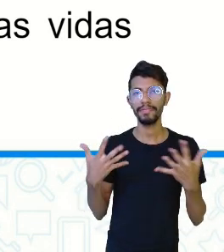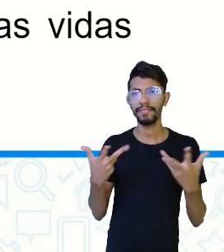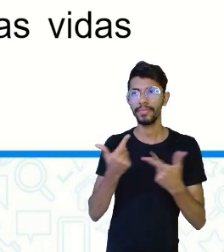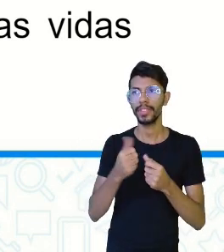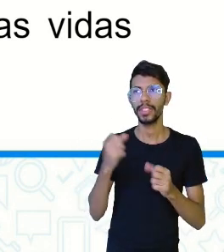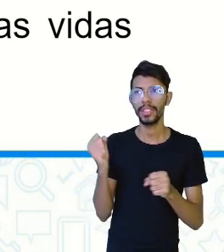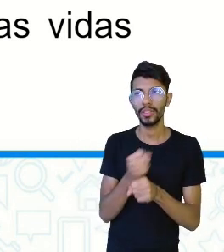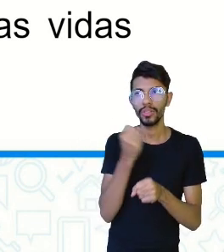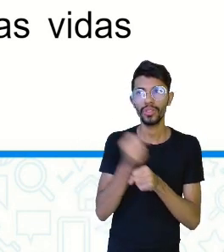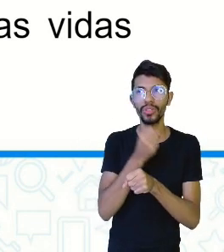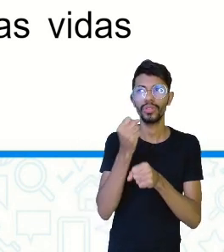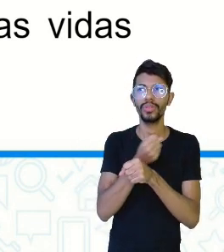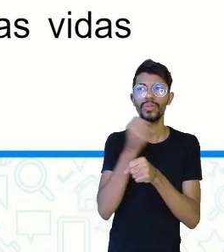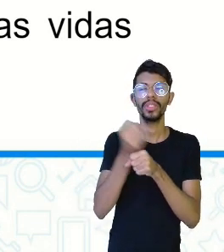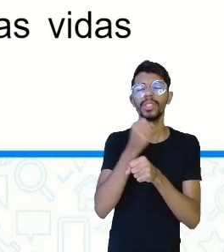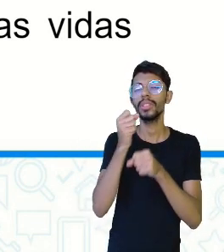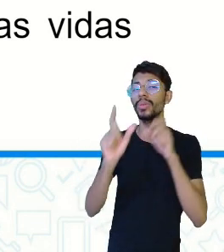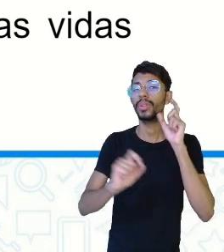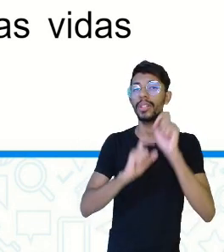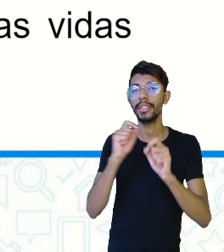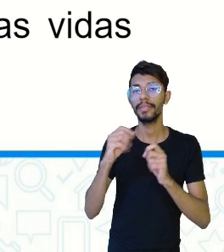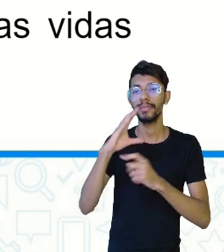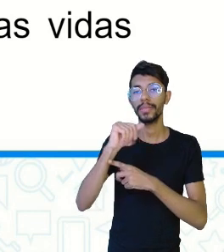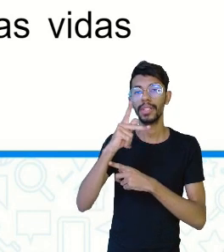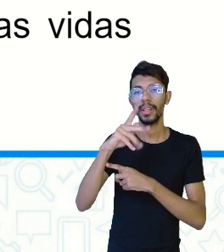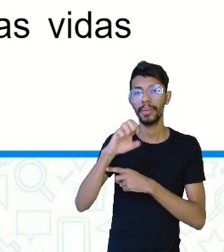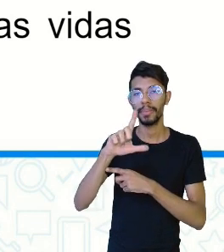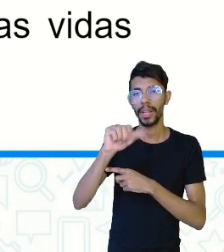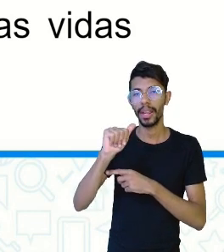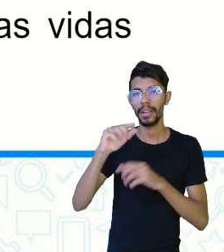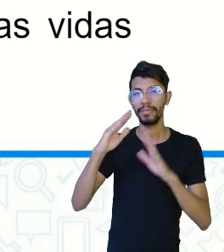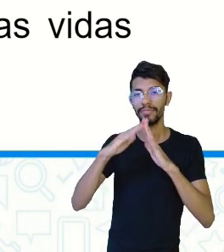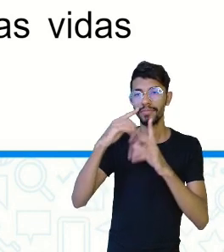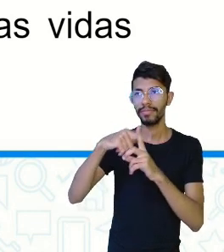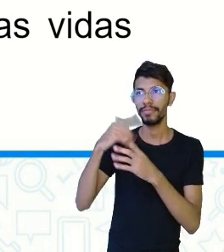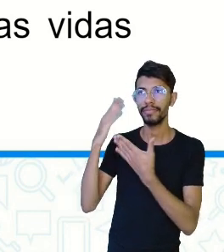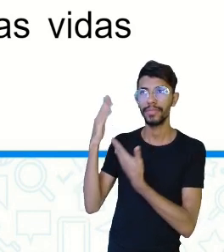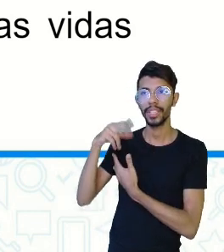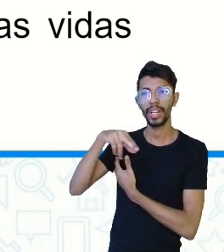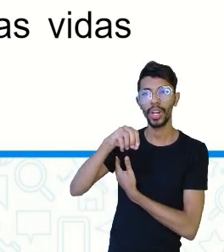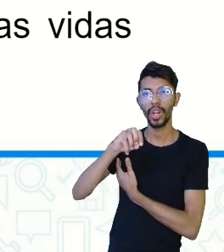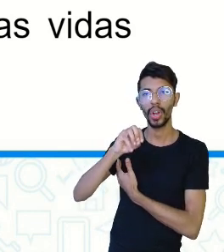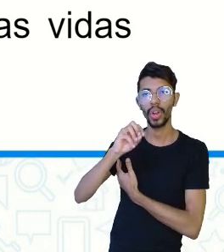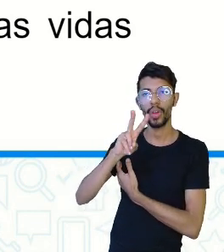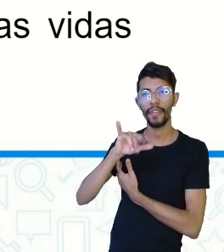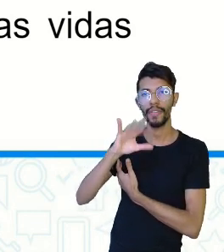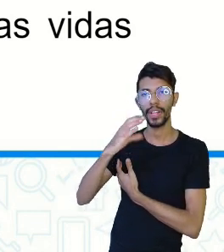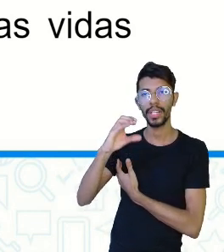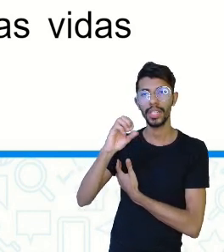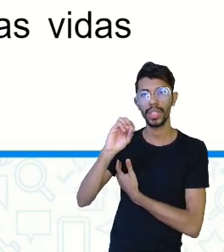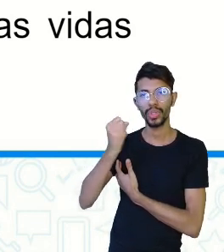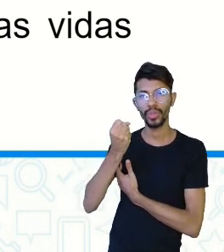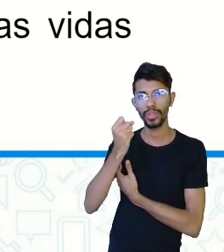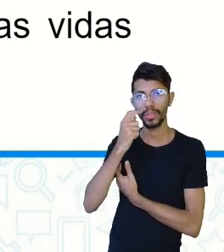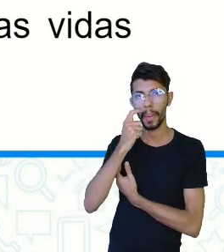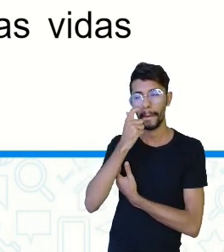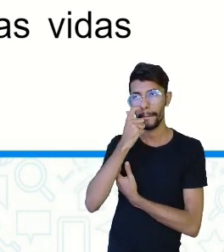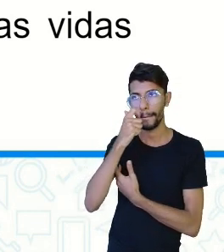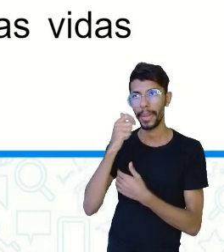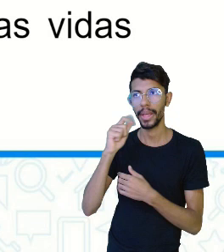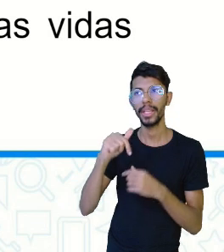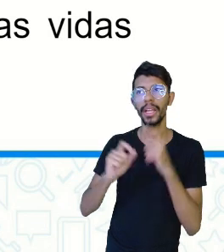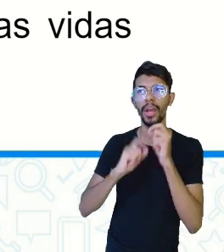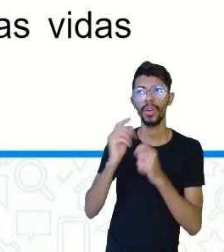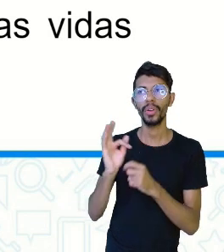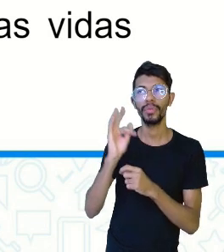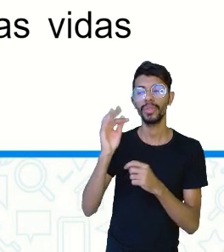construíram, pediram que se construísse a Capela dos Noviços, né, que virou o futuro convento